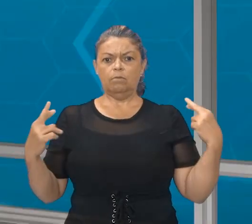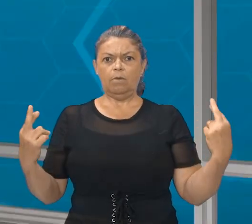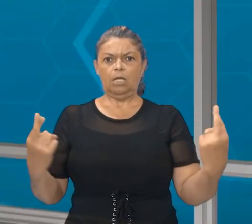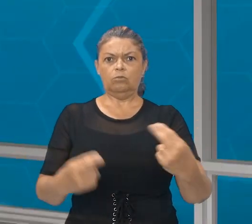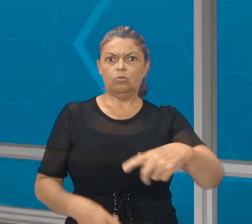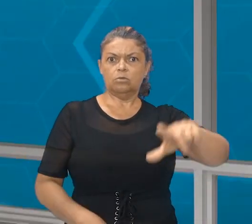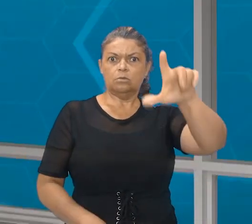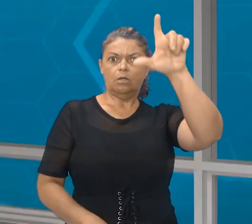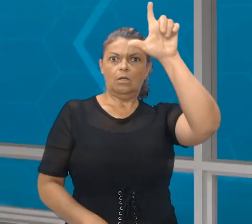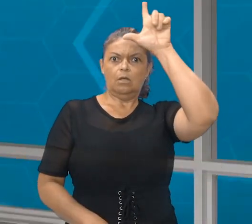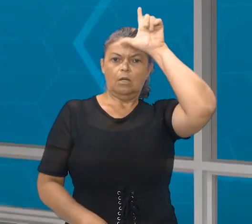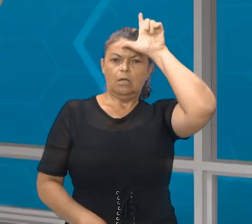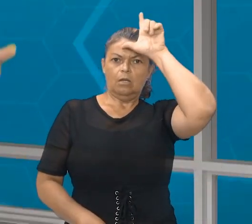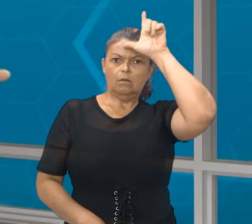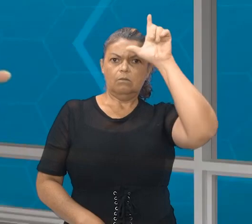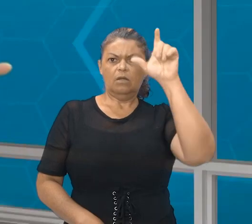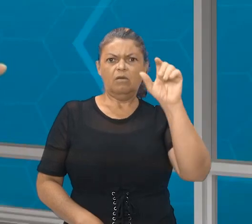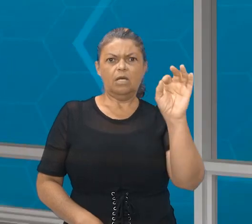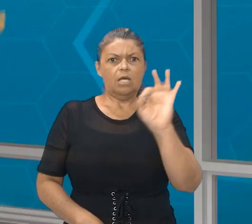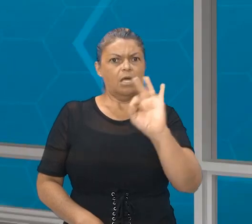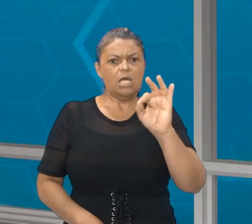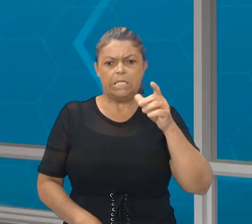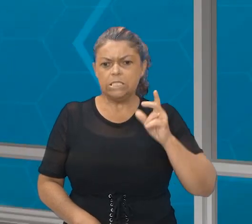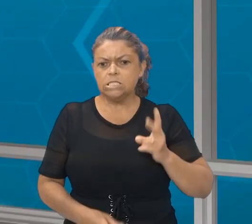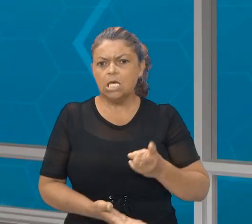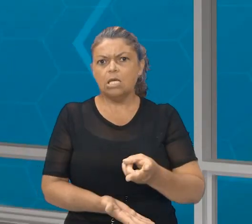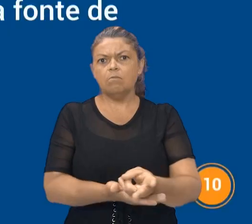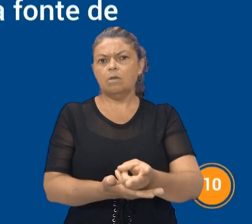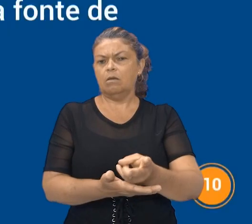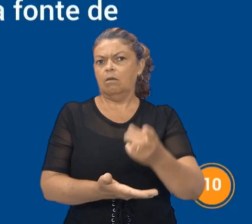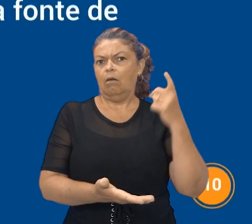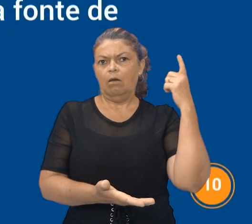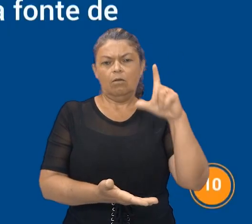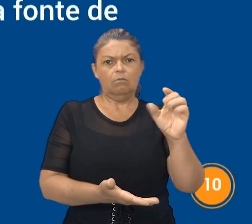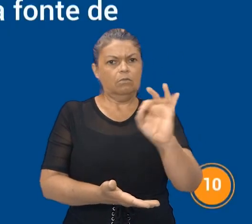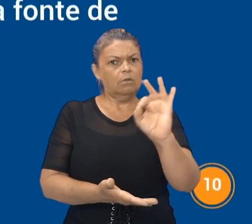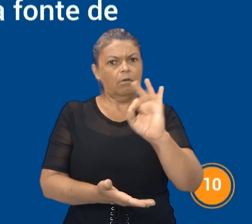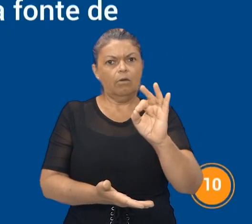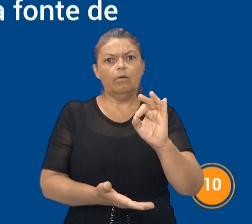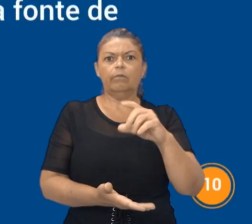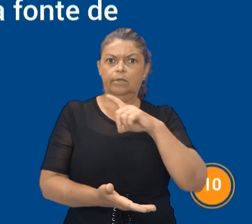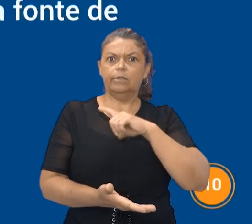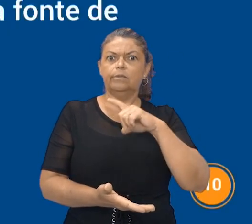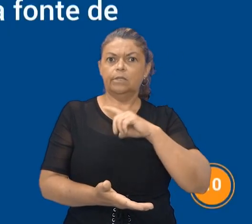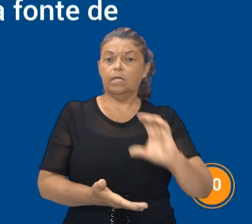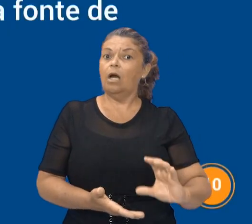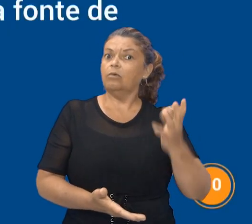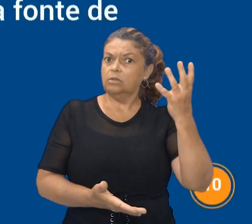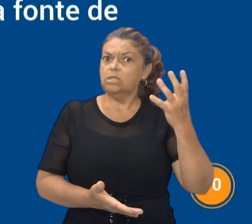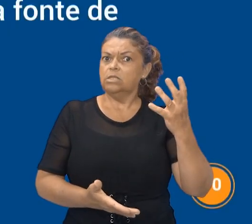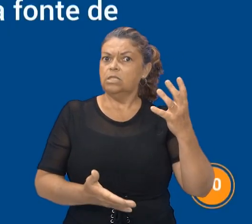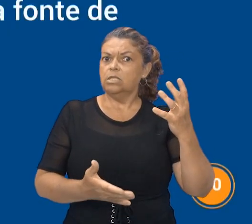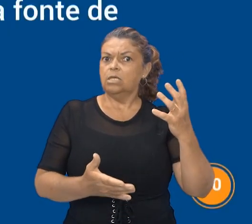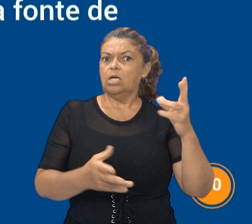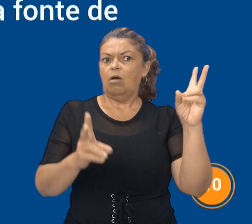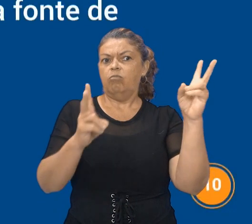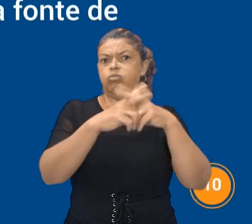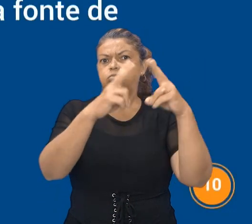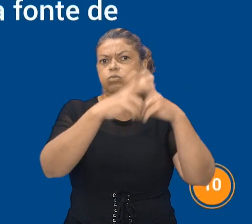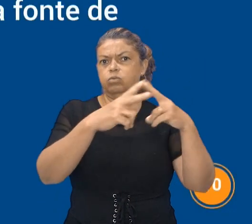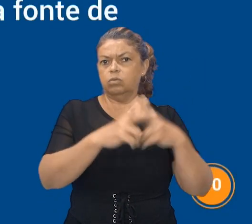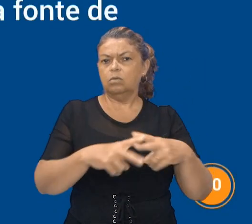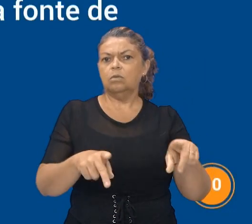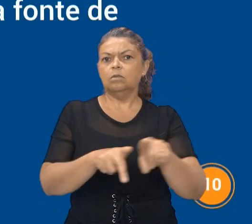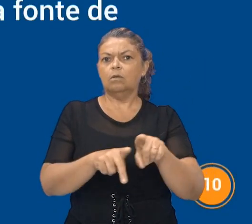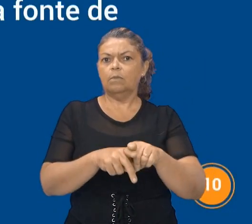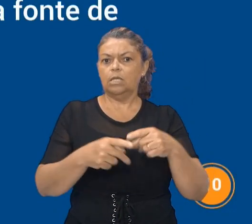às expectativas do exército e isso gerava conflitos. O segundo ponto diz o seguinte: os problemas políticos e econômicos